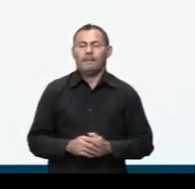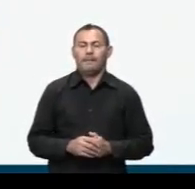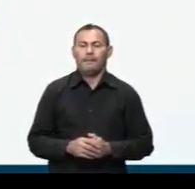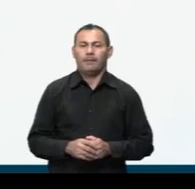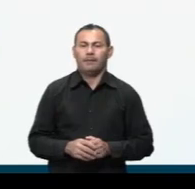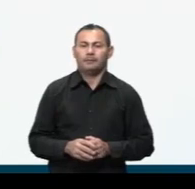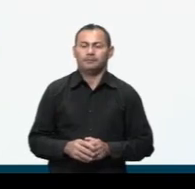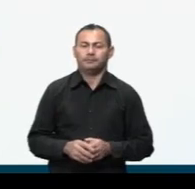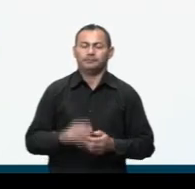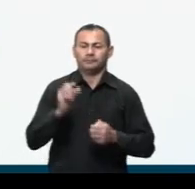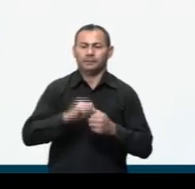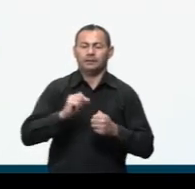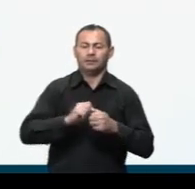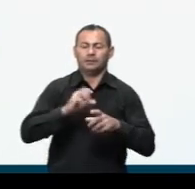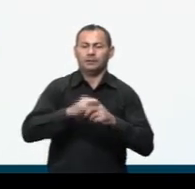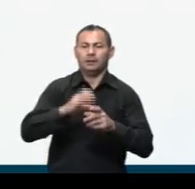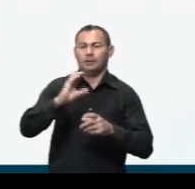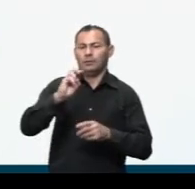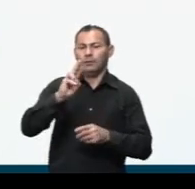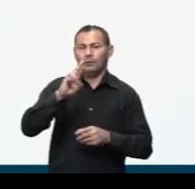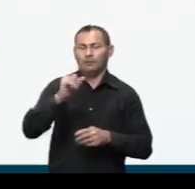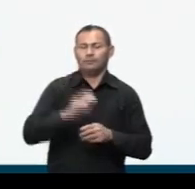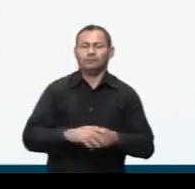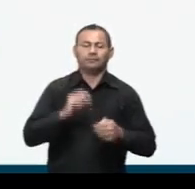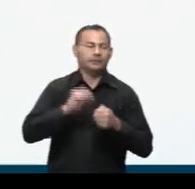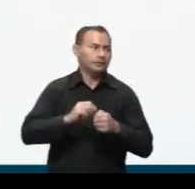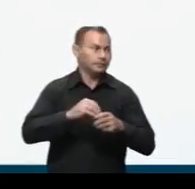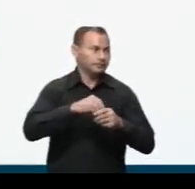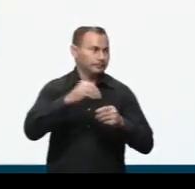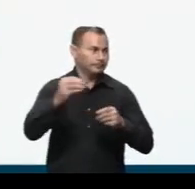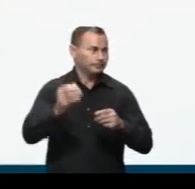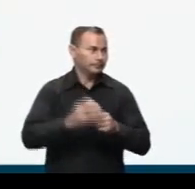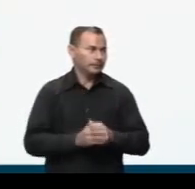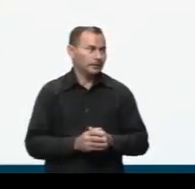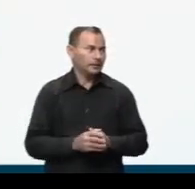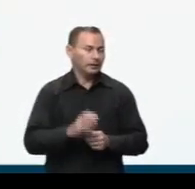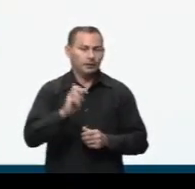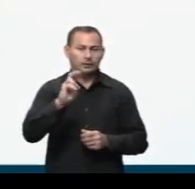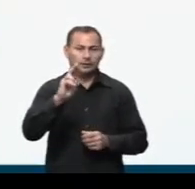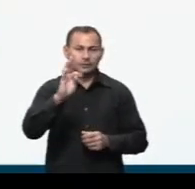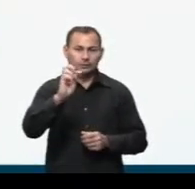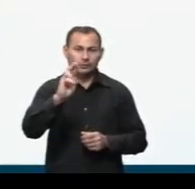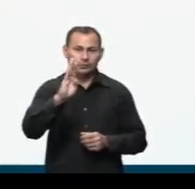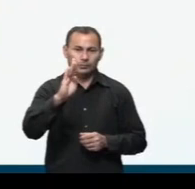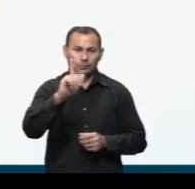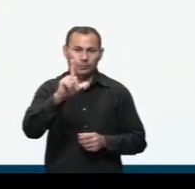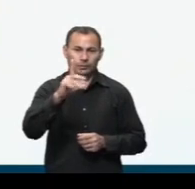curva, a gente fez a locação de uma curva, e aqui saía uma tubulação